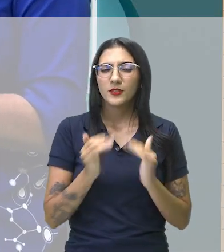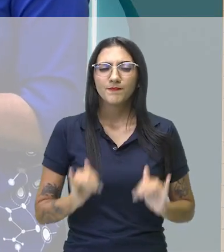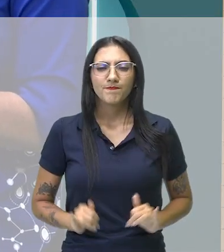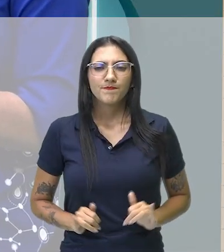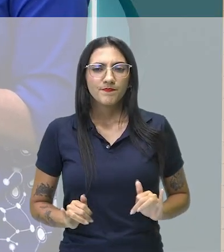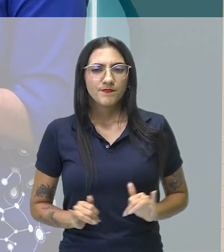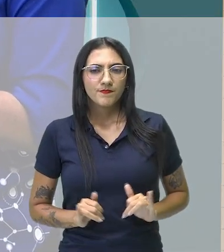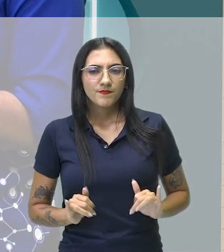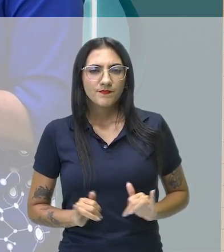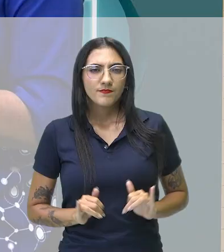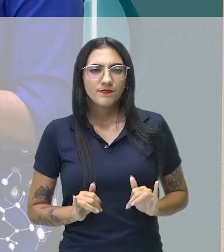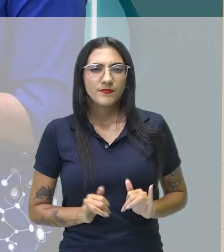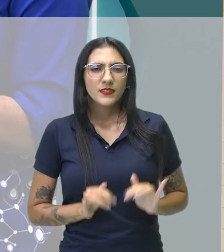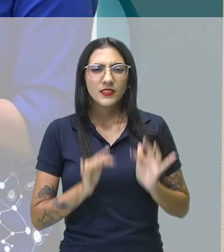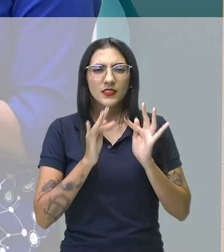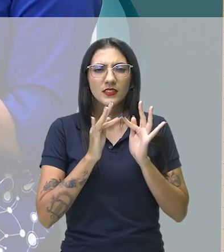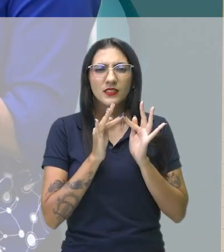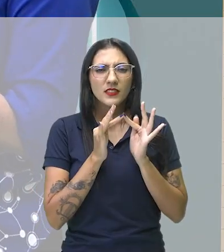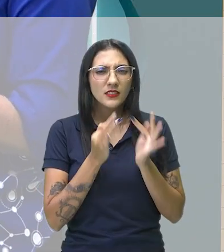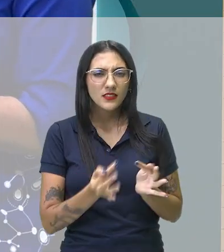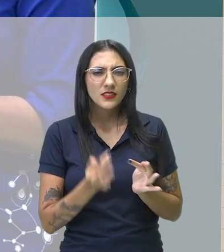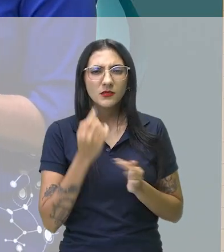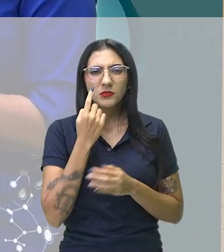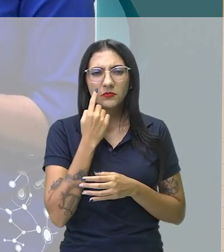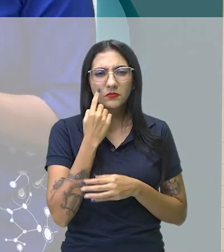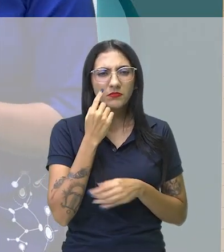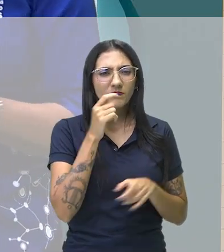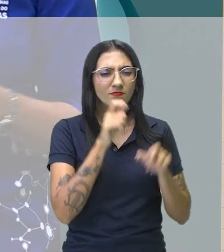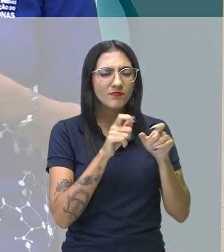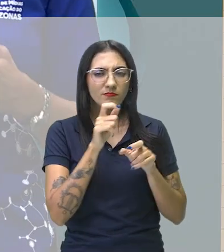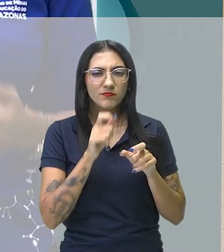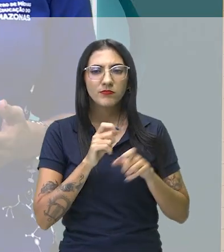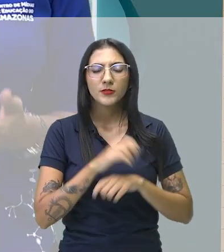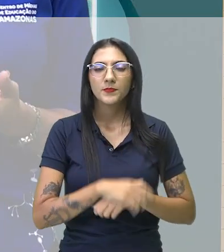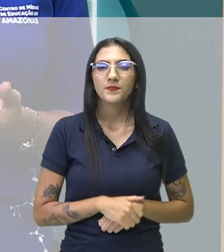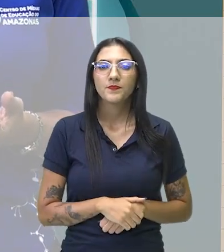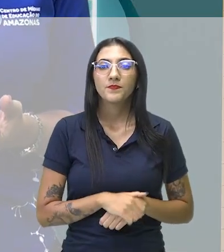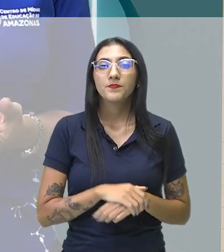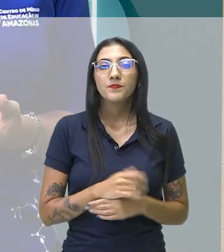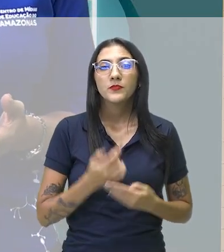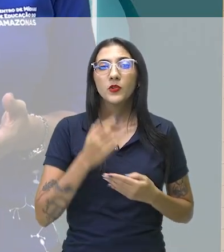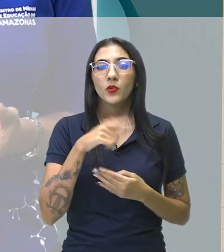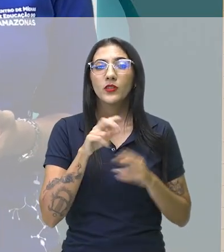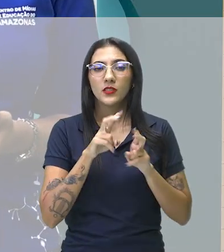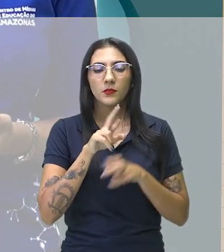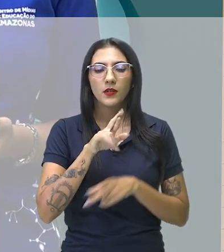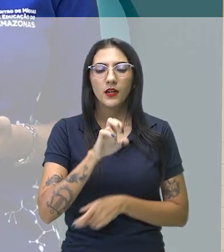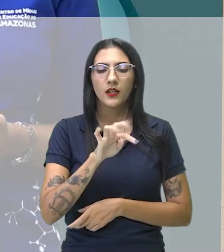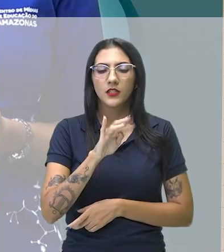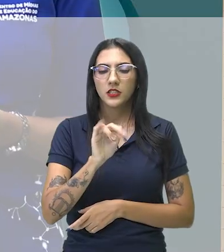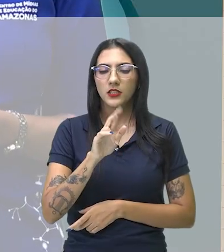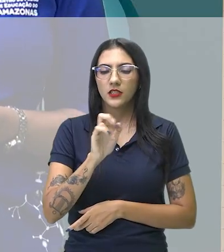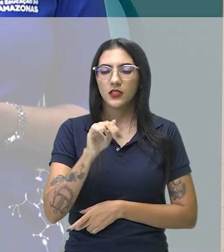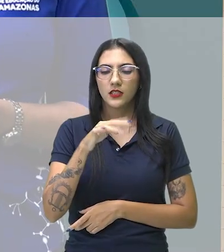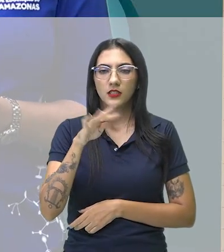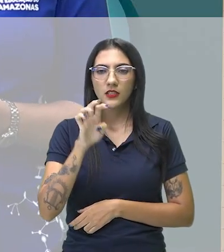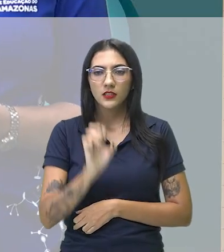miserável, aqui como vocês estão vendo, os corpos aqui magros. Então, os retirantes de Cândido